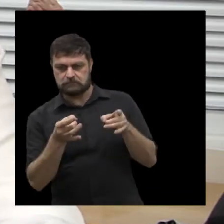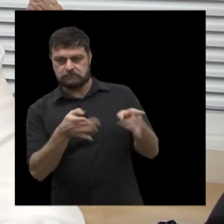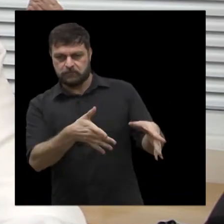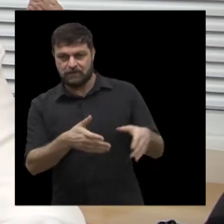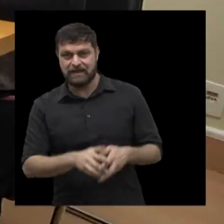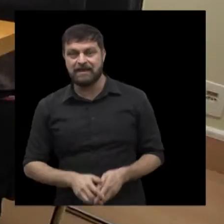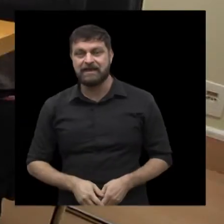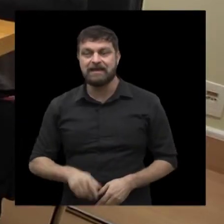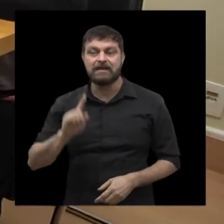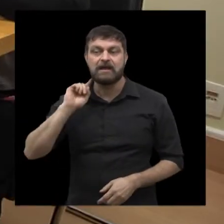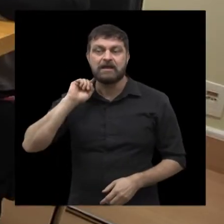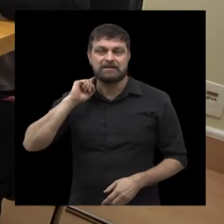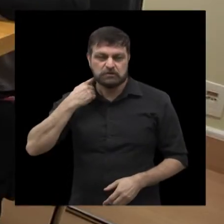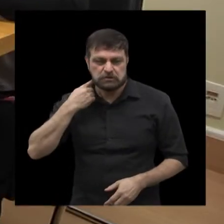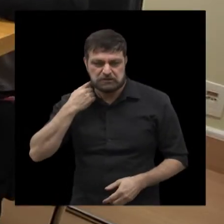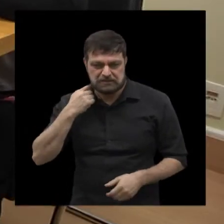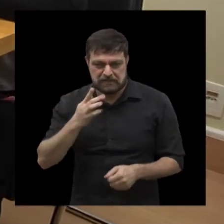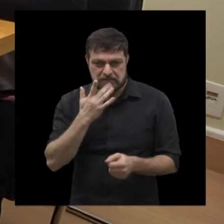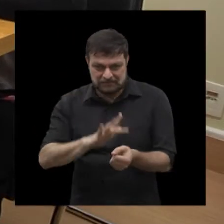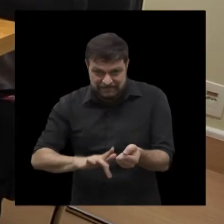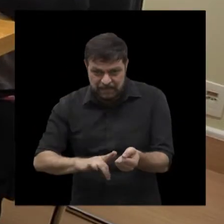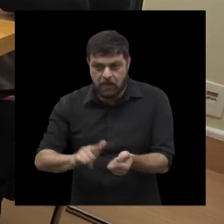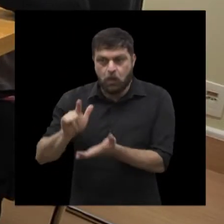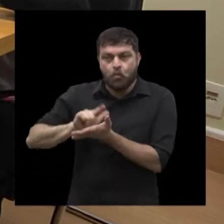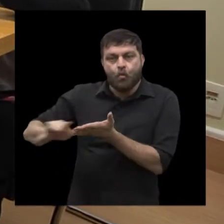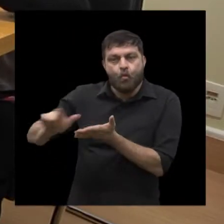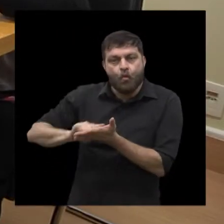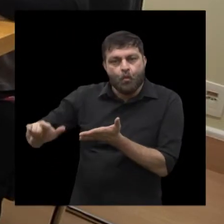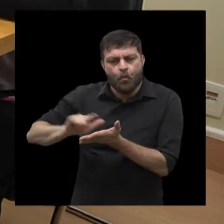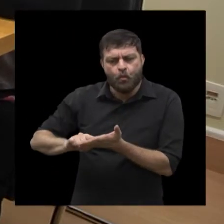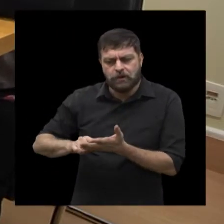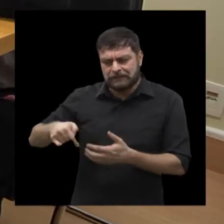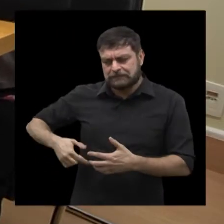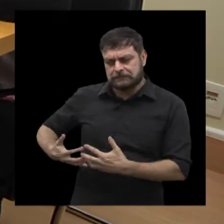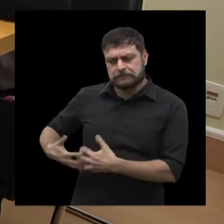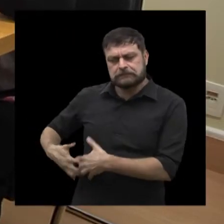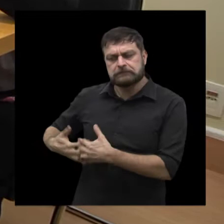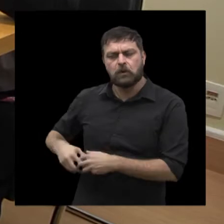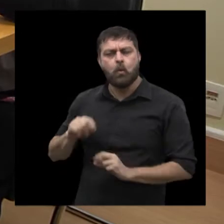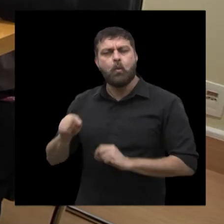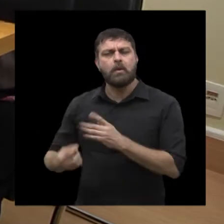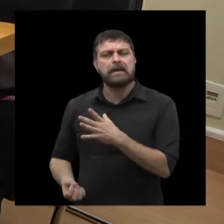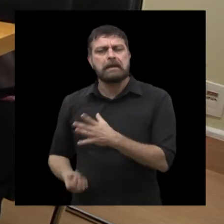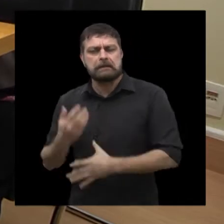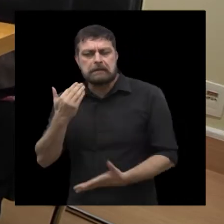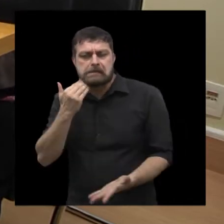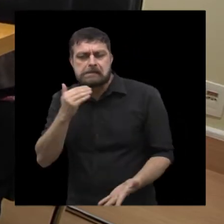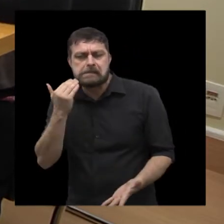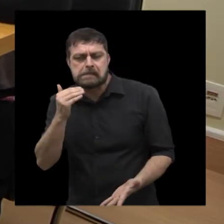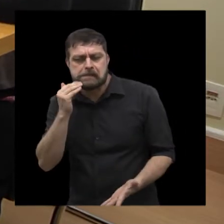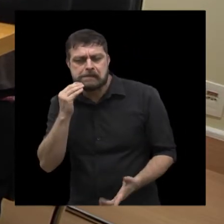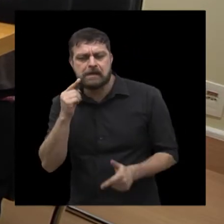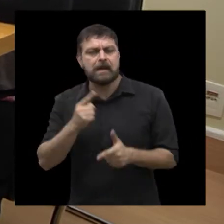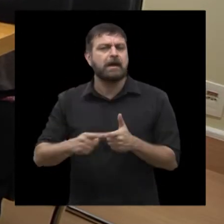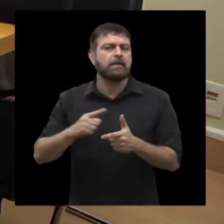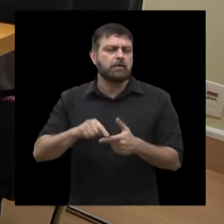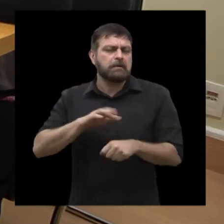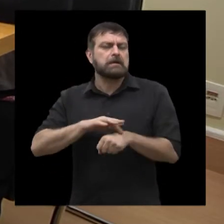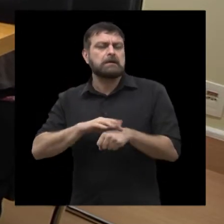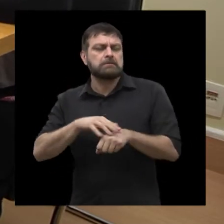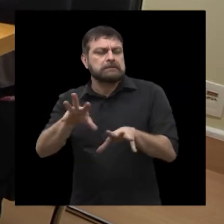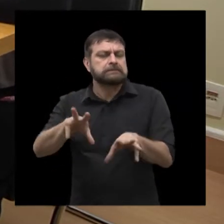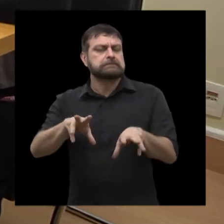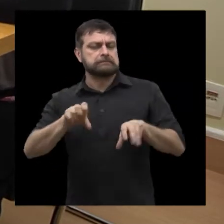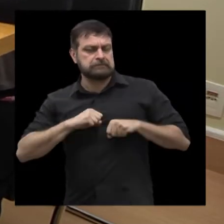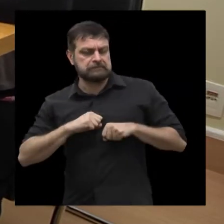sangue da pessoa. E se ele não funciona direito, o que a pessoa pode... Qual o problema que a pessoa pode ter?